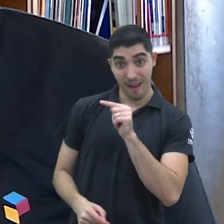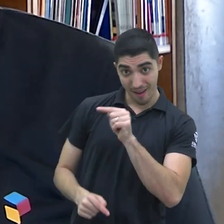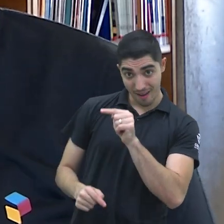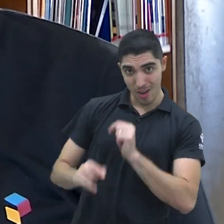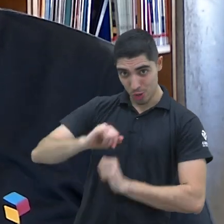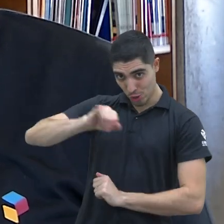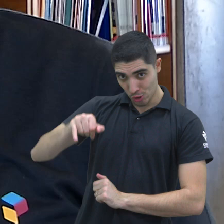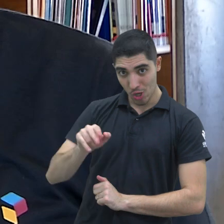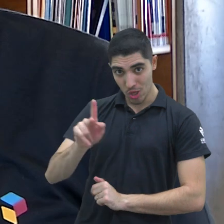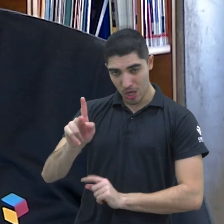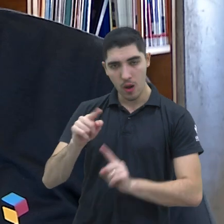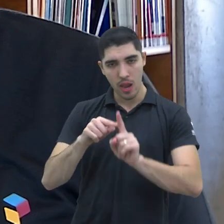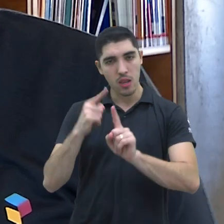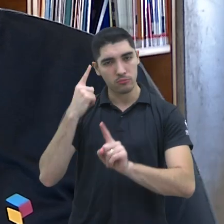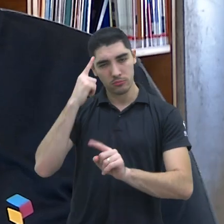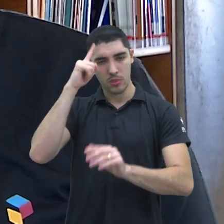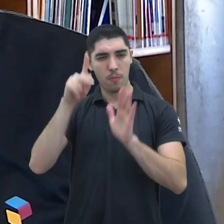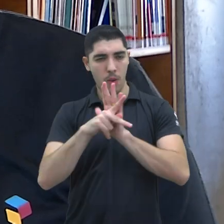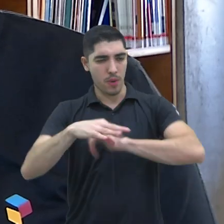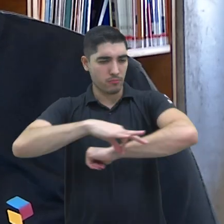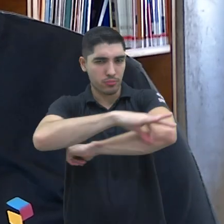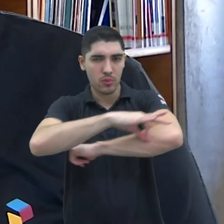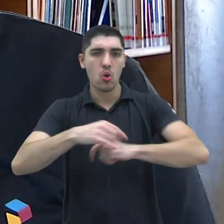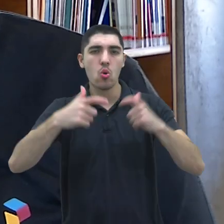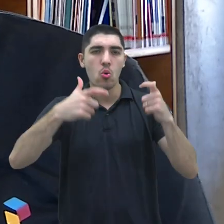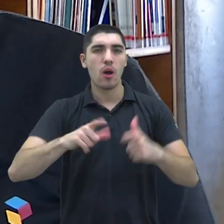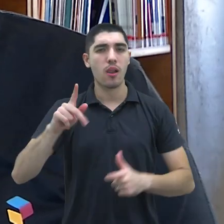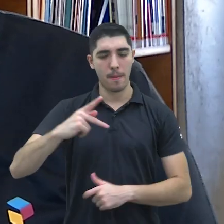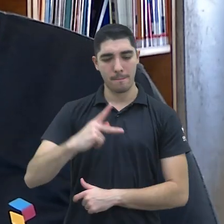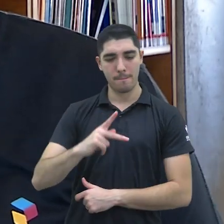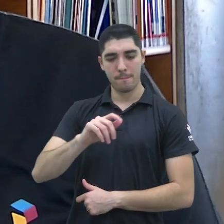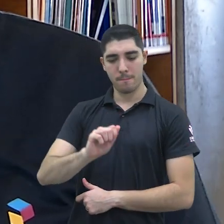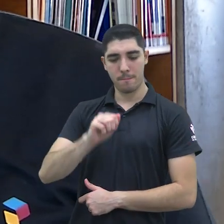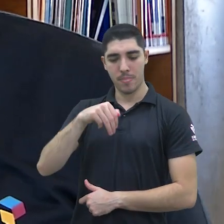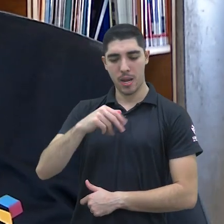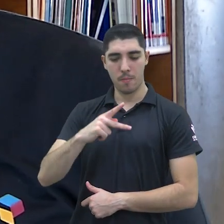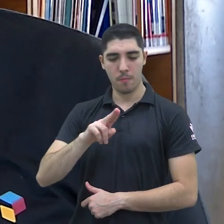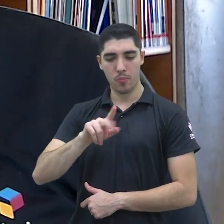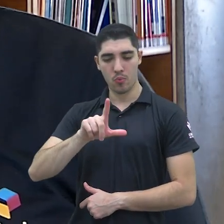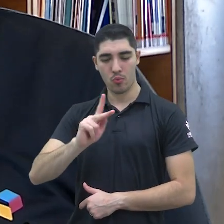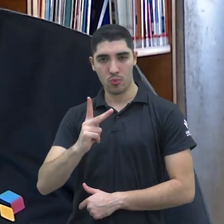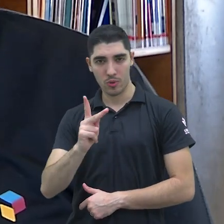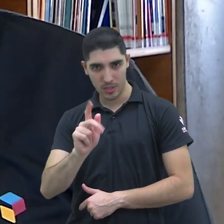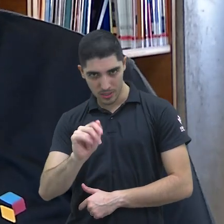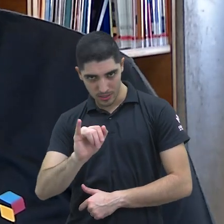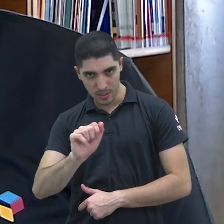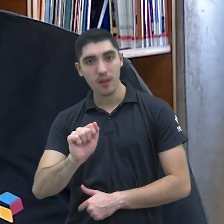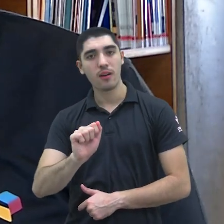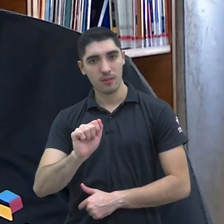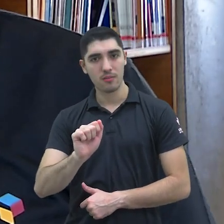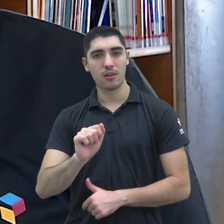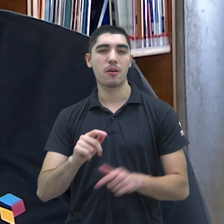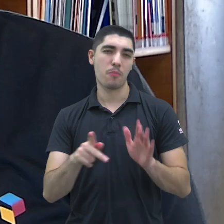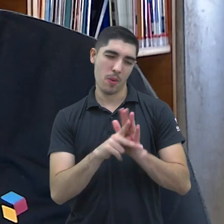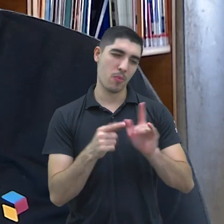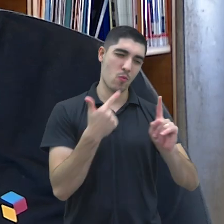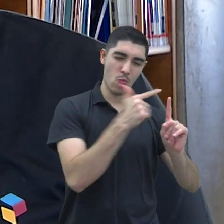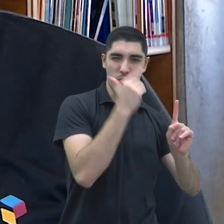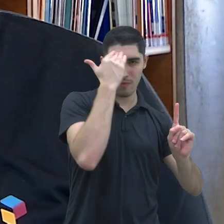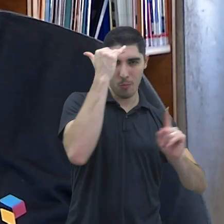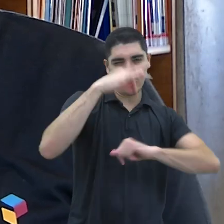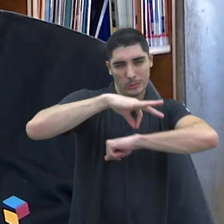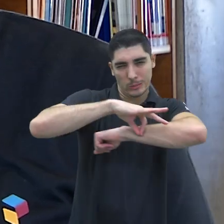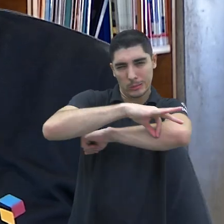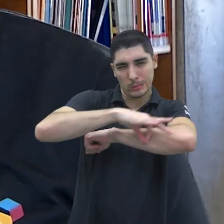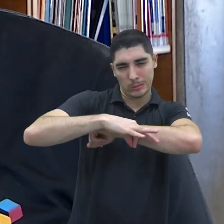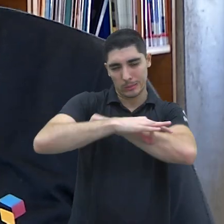É nesse momento que ele faz aquele projeto arquitetônico da região da Pampulha, com a igrejinha ali, né, da Pampulha, desenhada